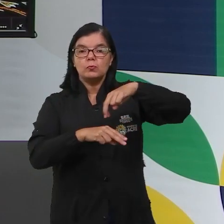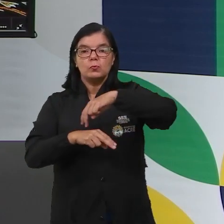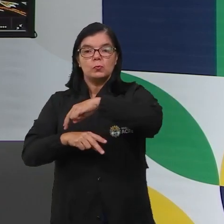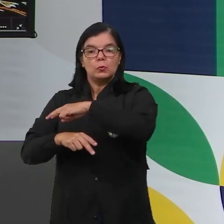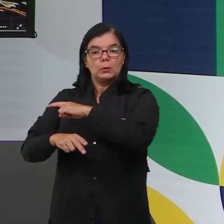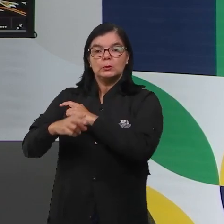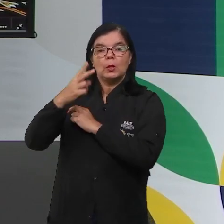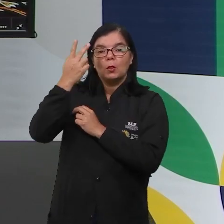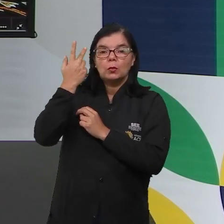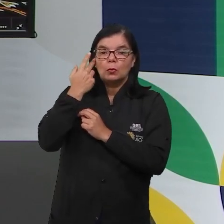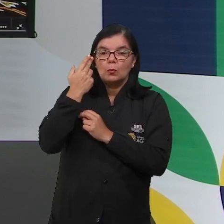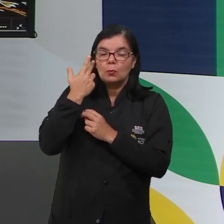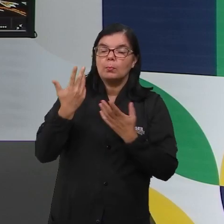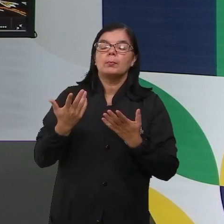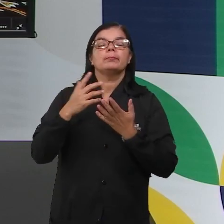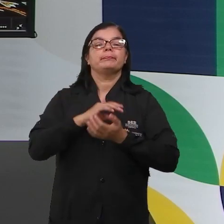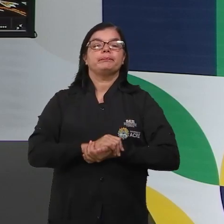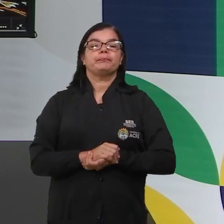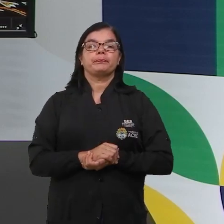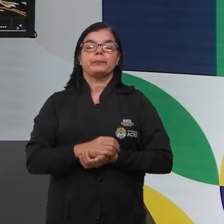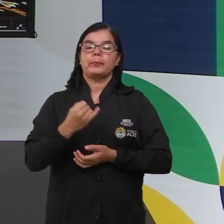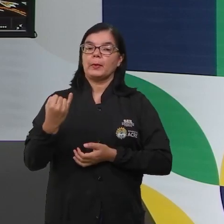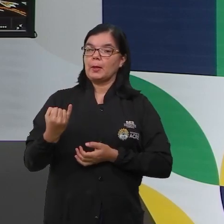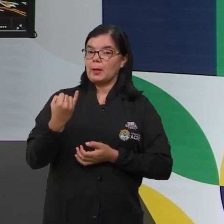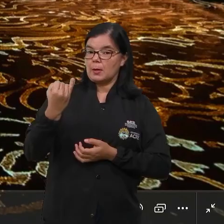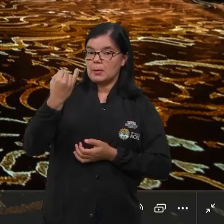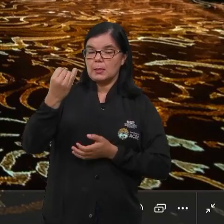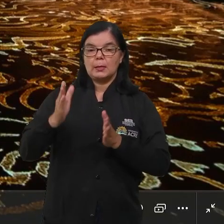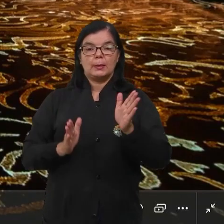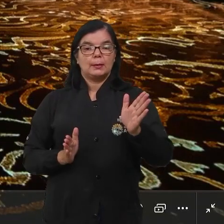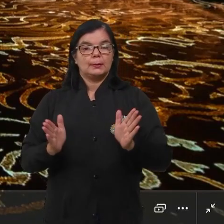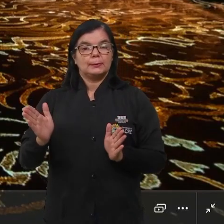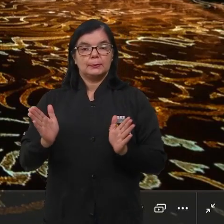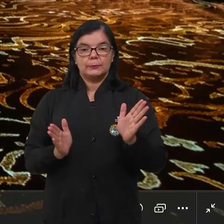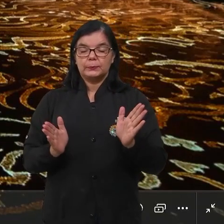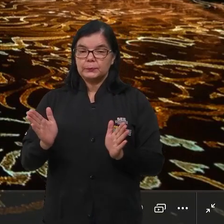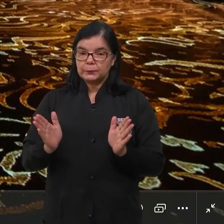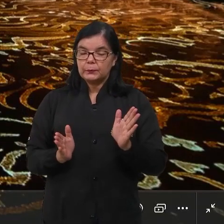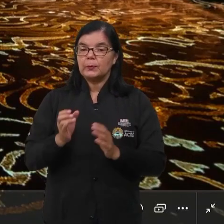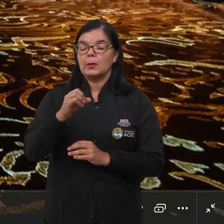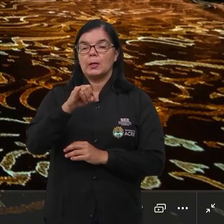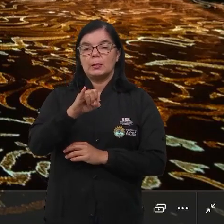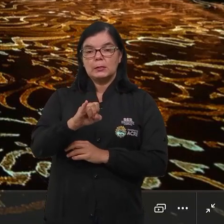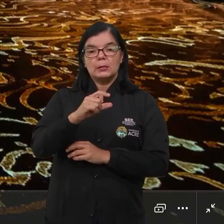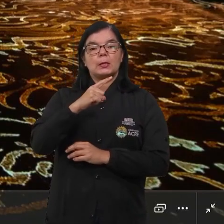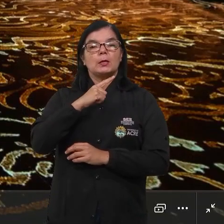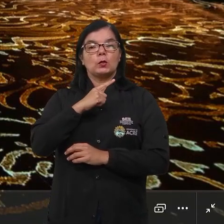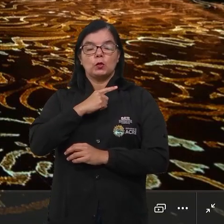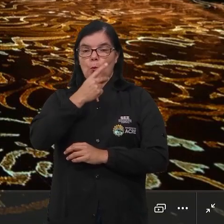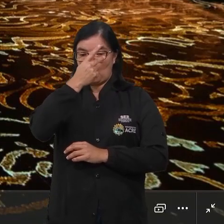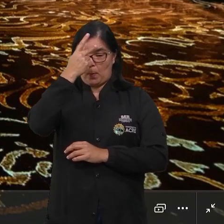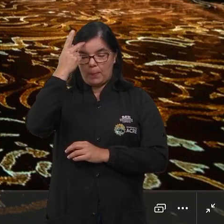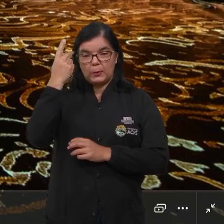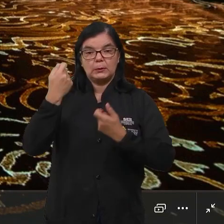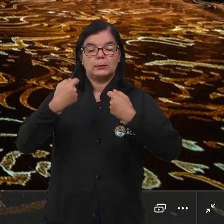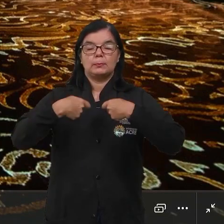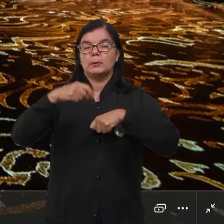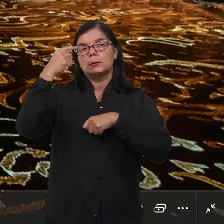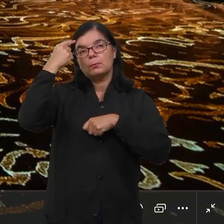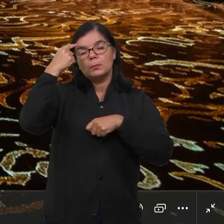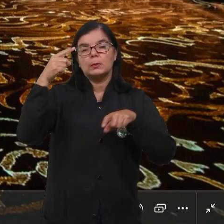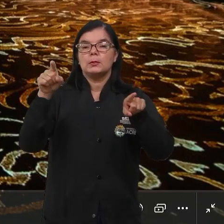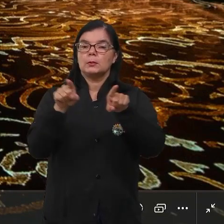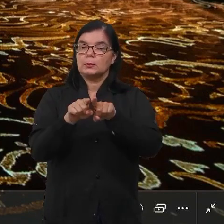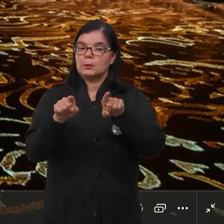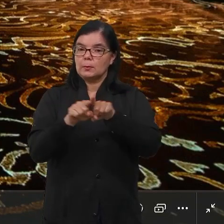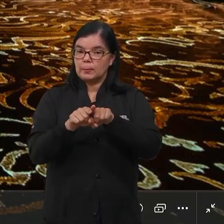ambiente. É importante também a acessibilidade. Se você vai receber um público, você precisa pensar também